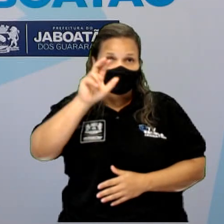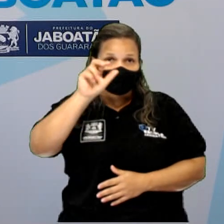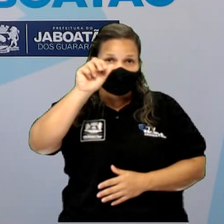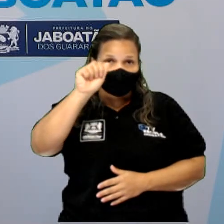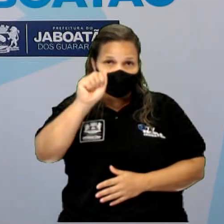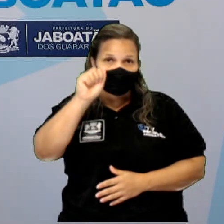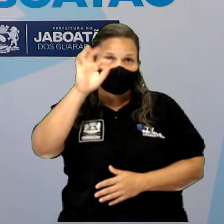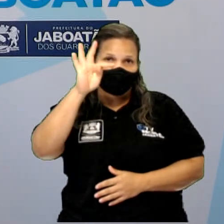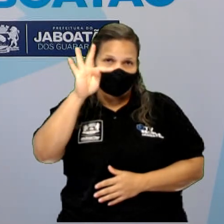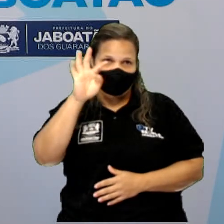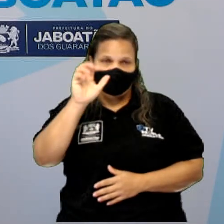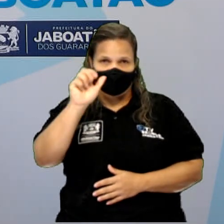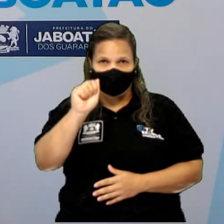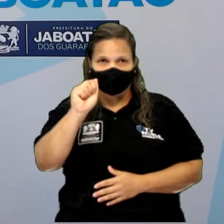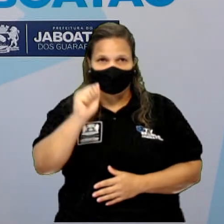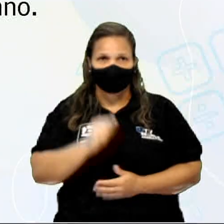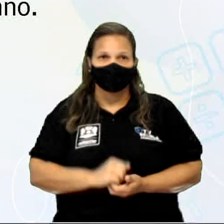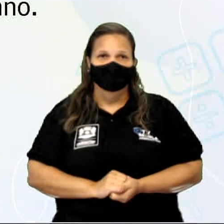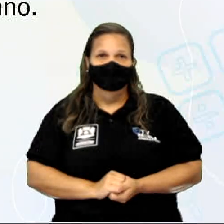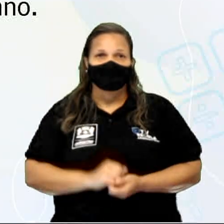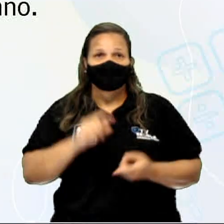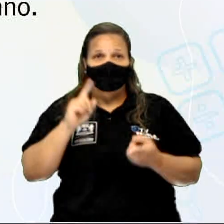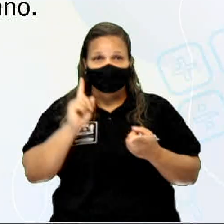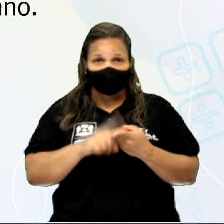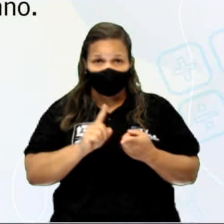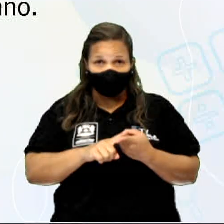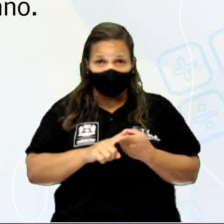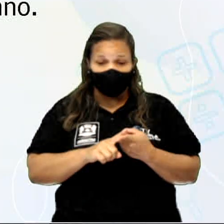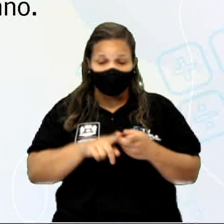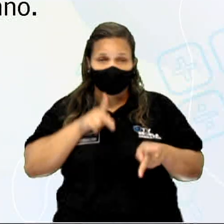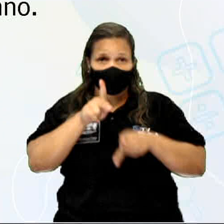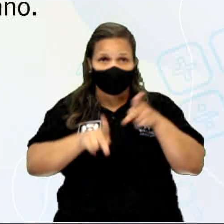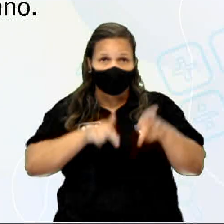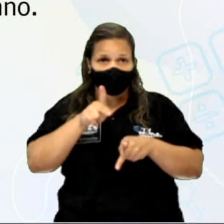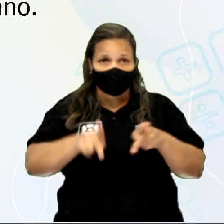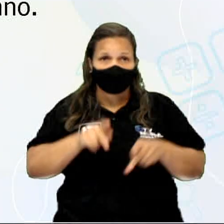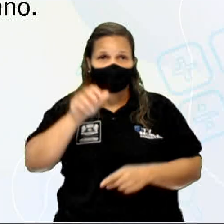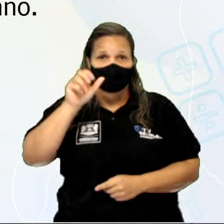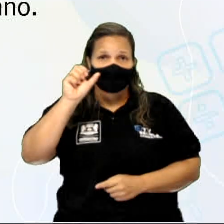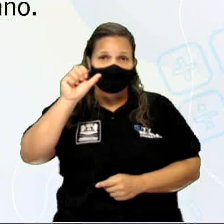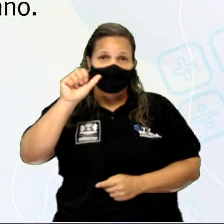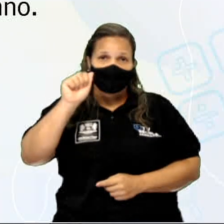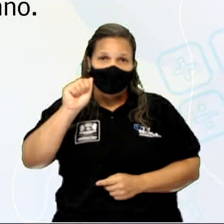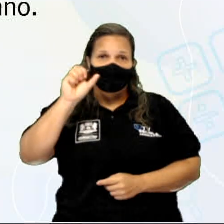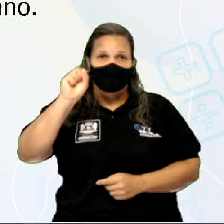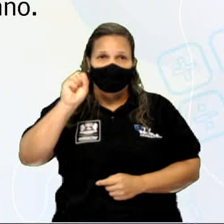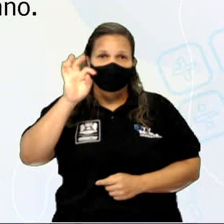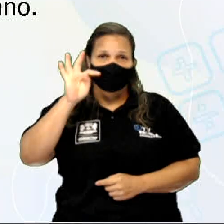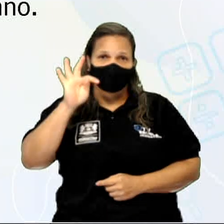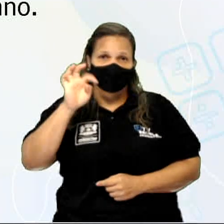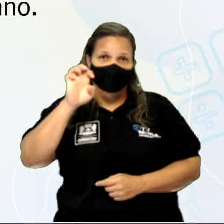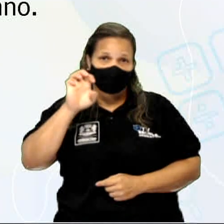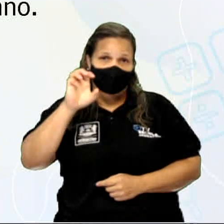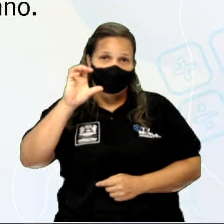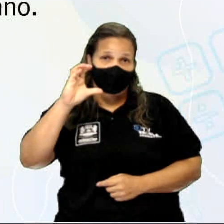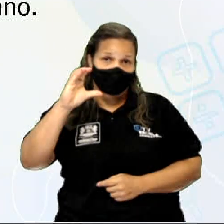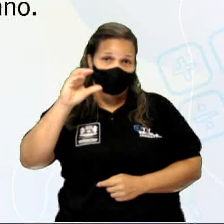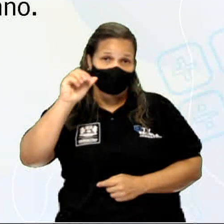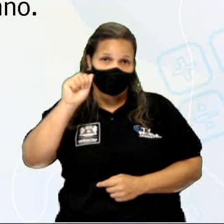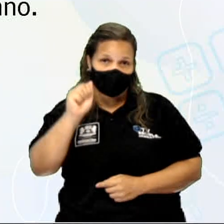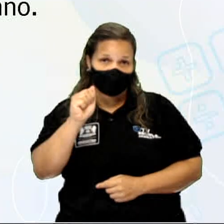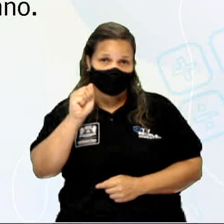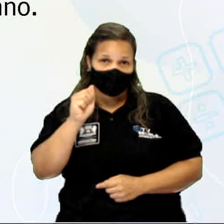uma tributação diferenciada. É o Cuatequil, uma espécie de tributo também pago em forma de